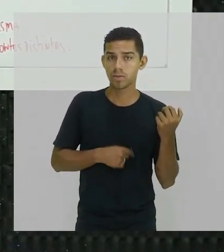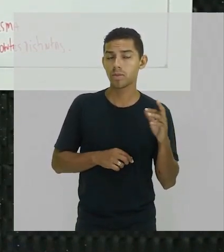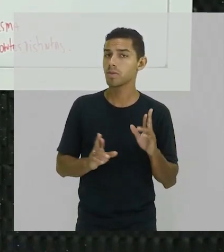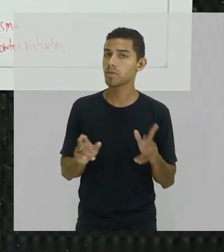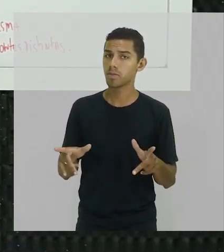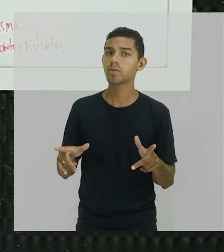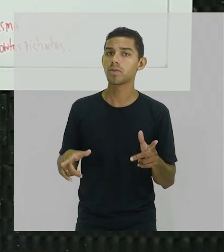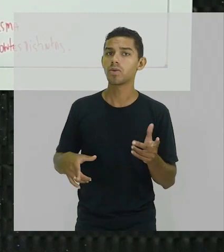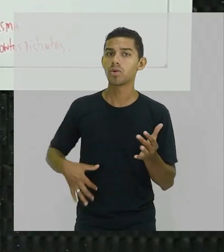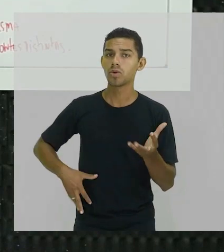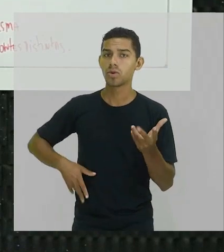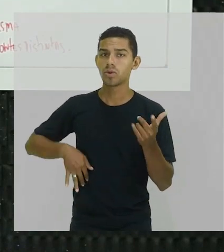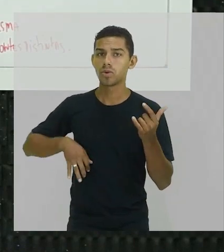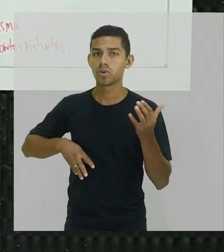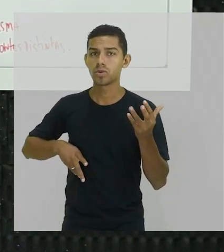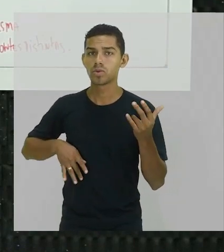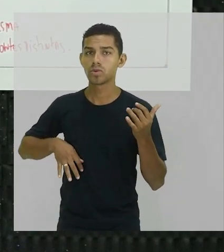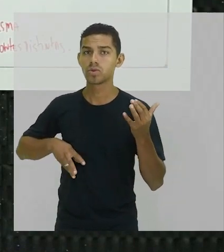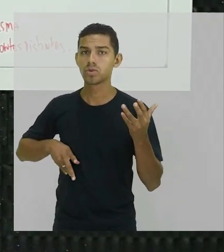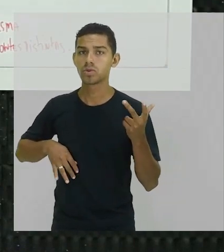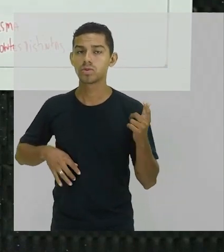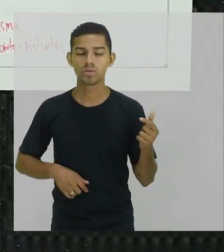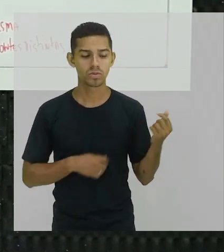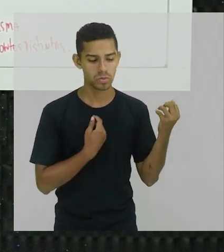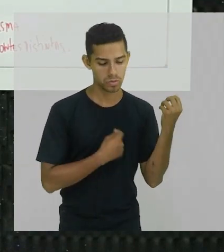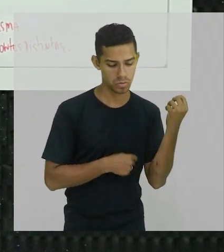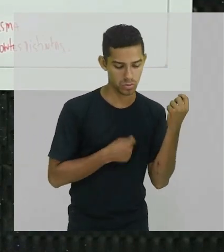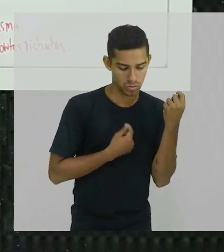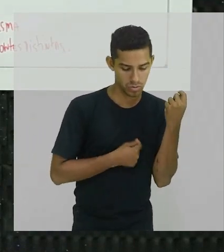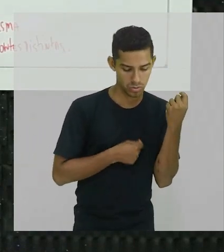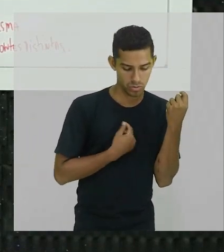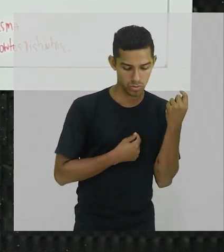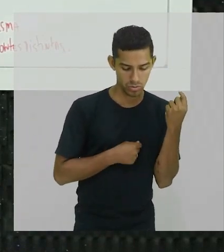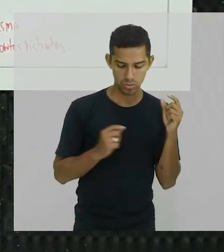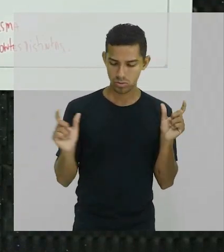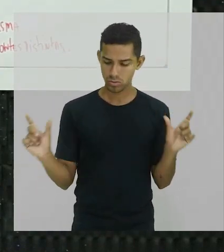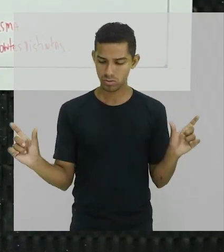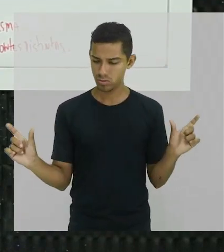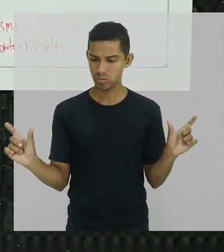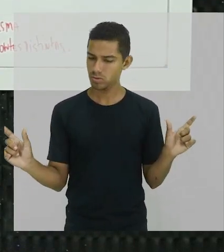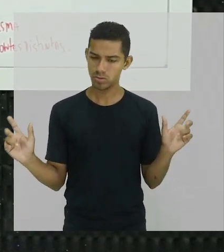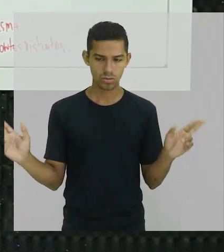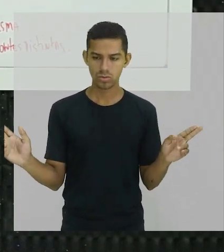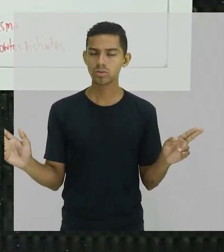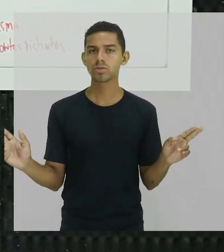você vai conseguir diferenciar o som do violão e o som do cavaquinho, mesmo os dois,